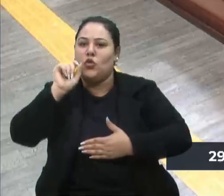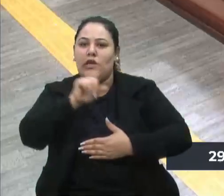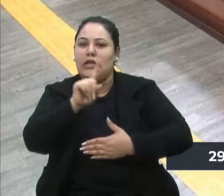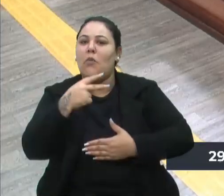Obrigado.